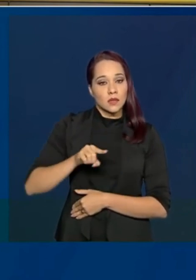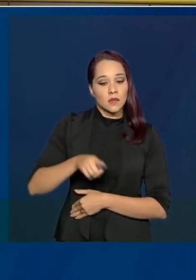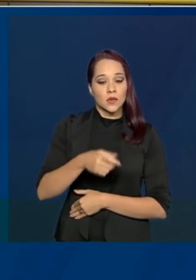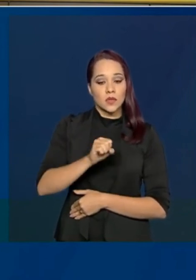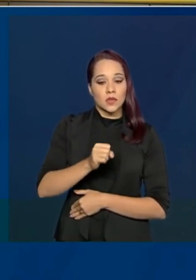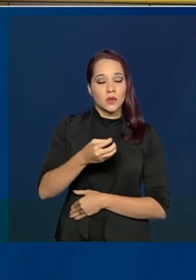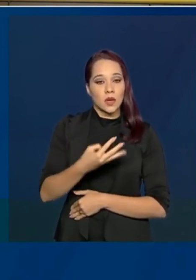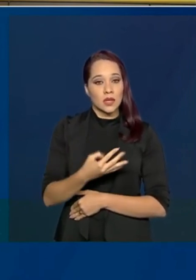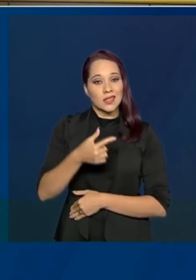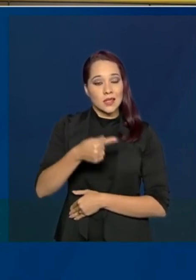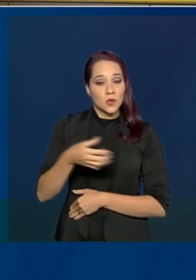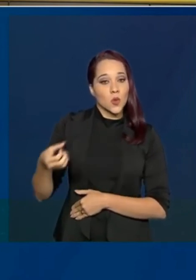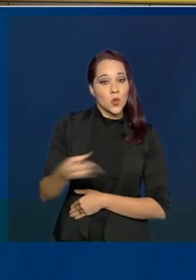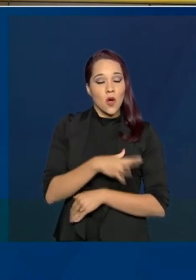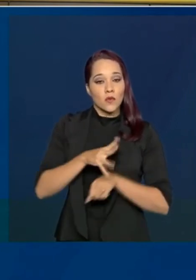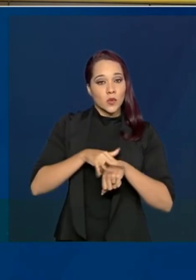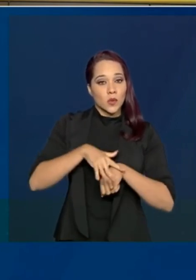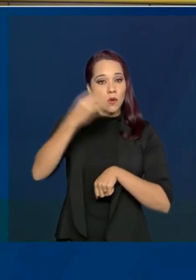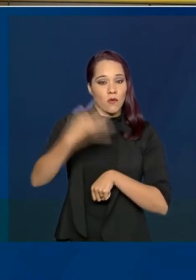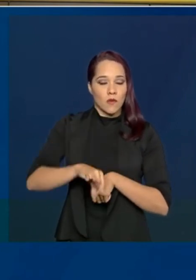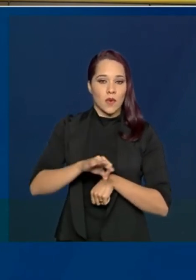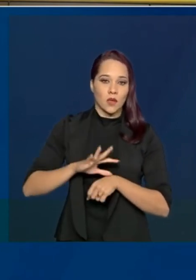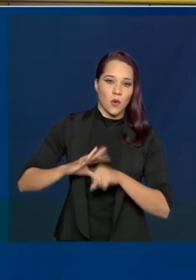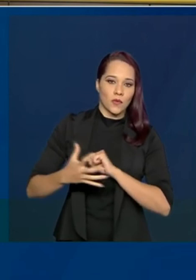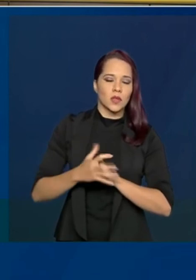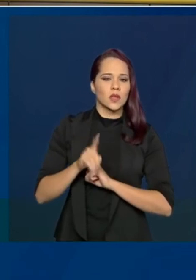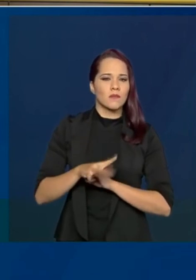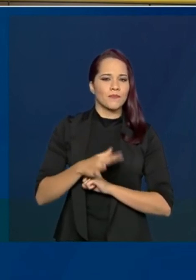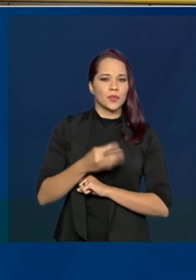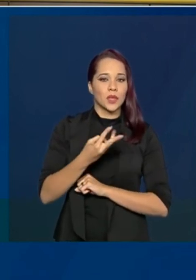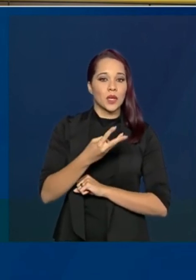276.847 novos registros de casos de Covid, o que dá uma média de